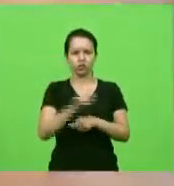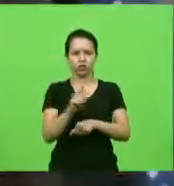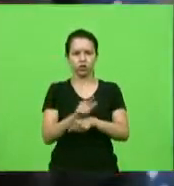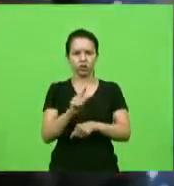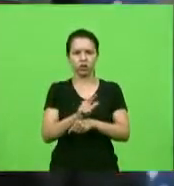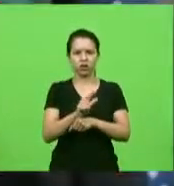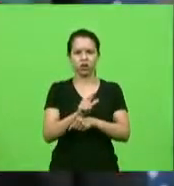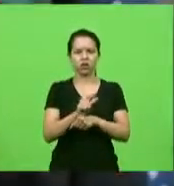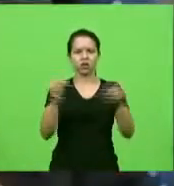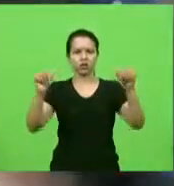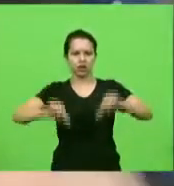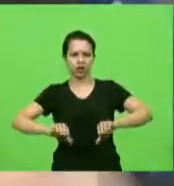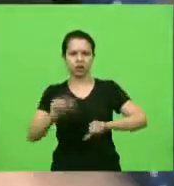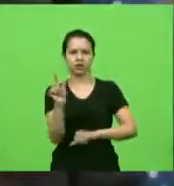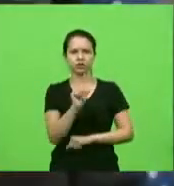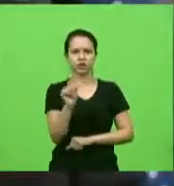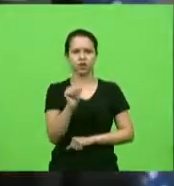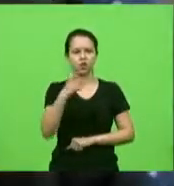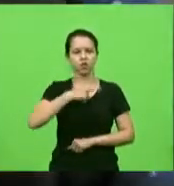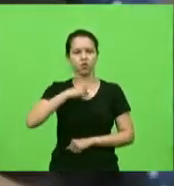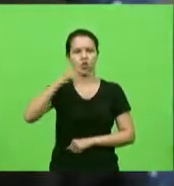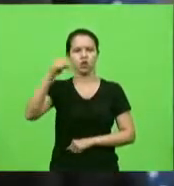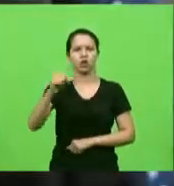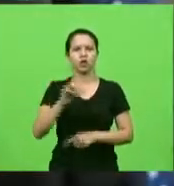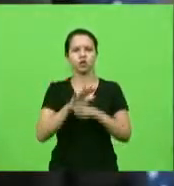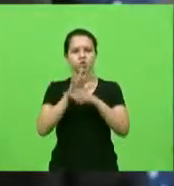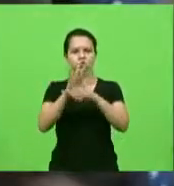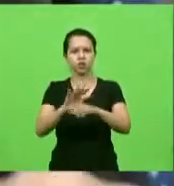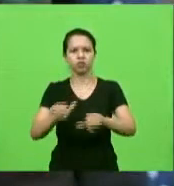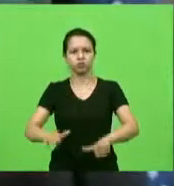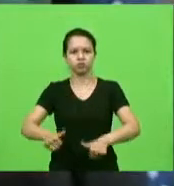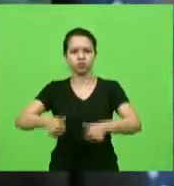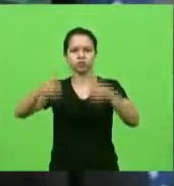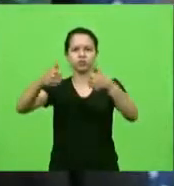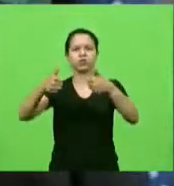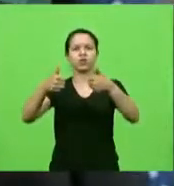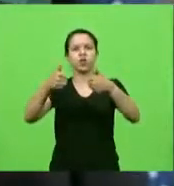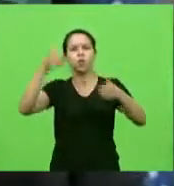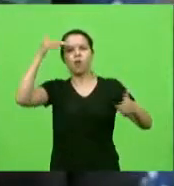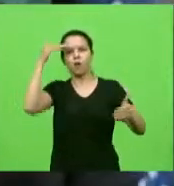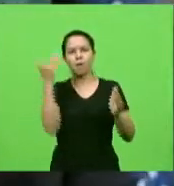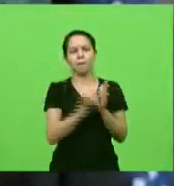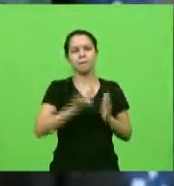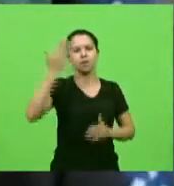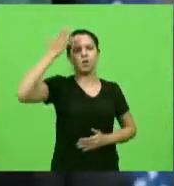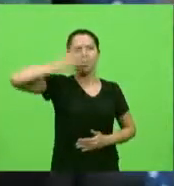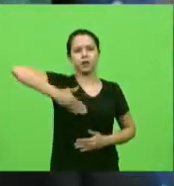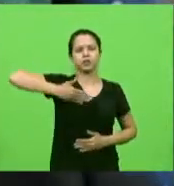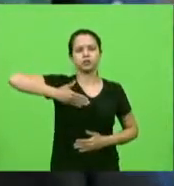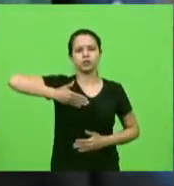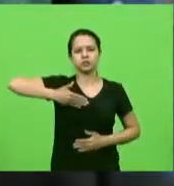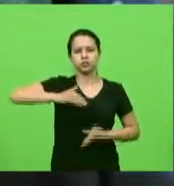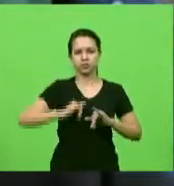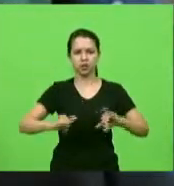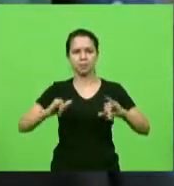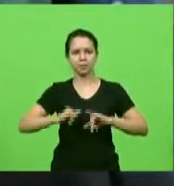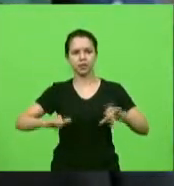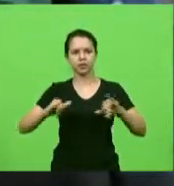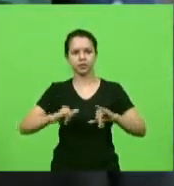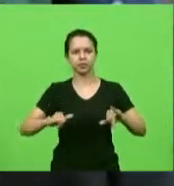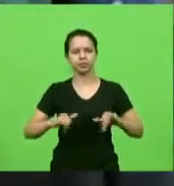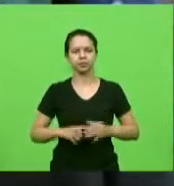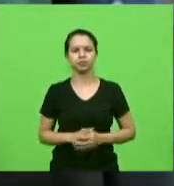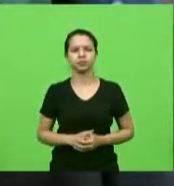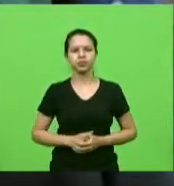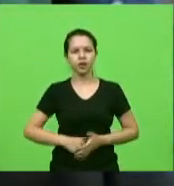Fui escolhido pelo povo para superá-la e para cumprir minhas promessas de campanha. Fecho aspas. Em